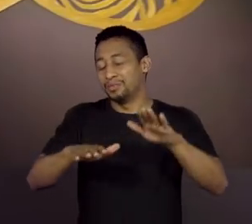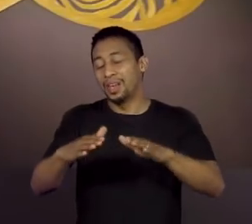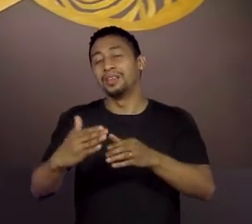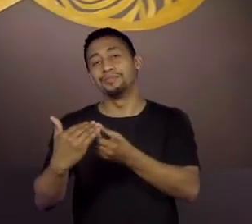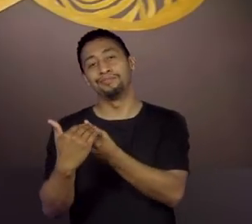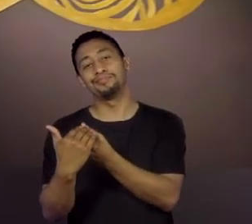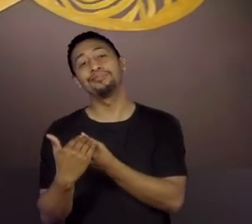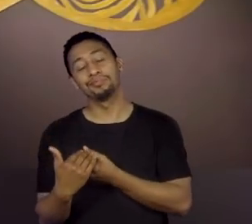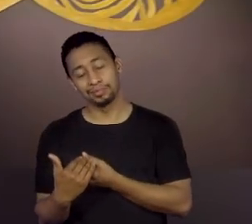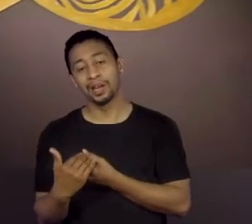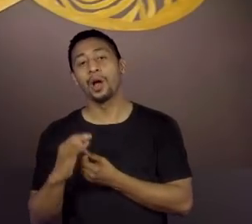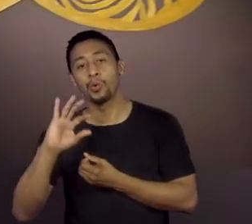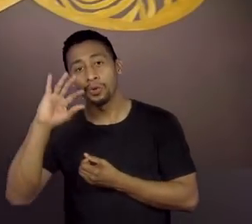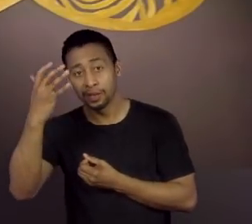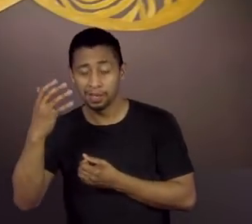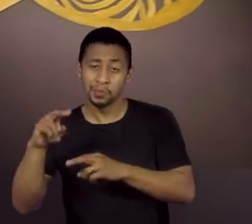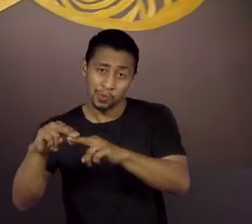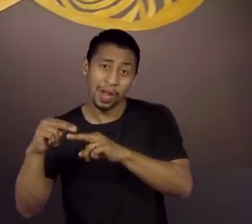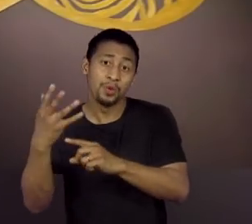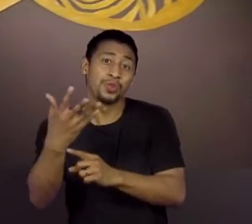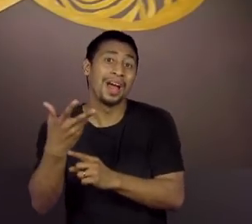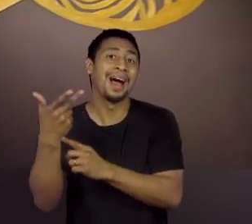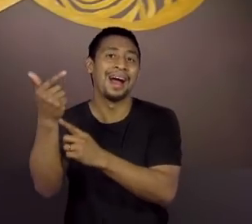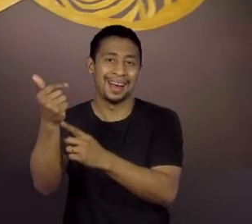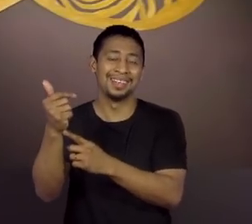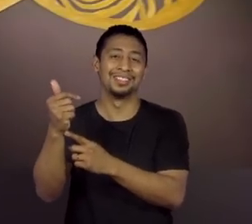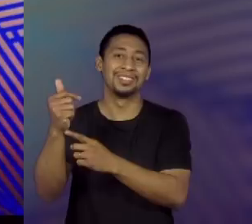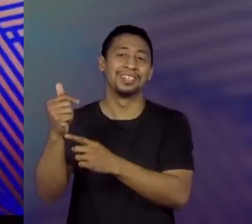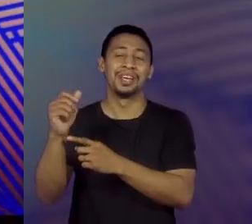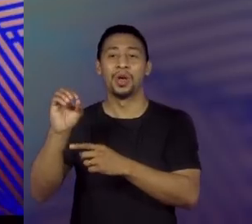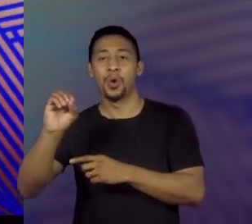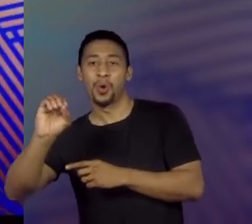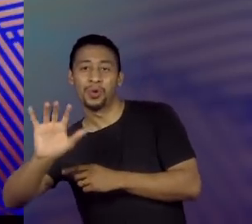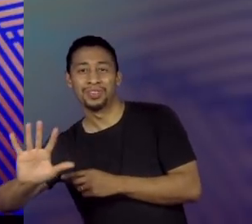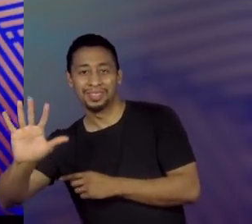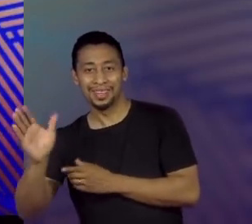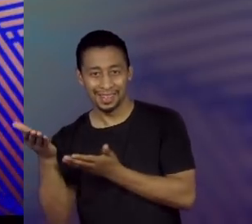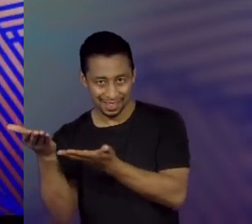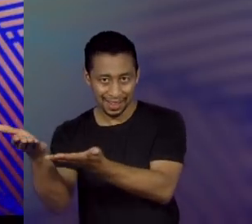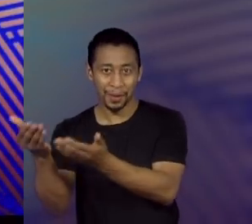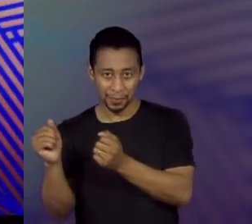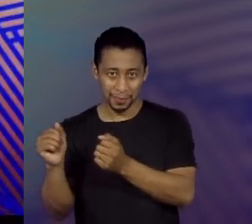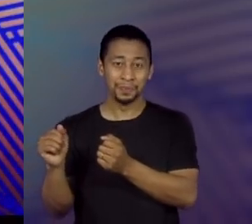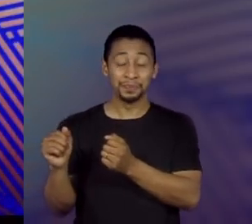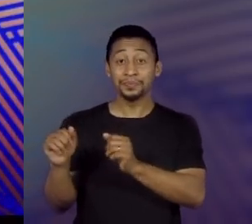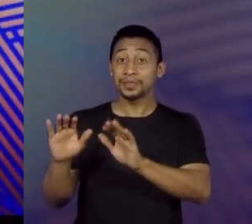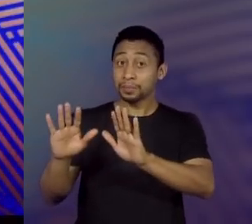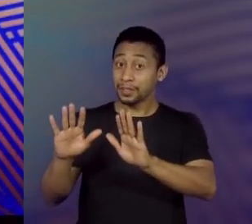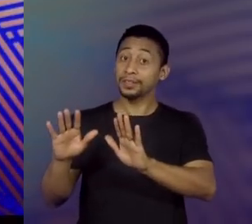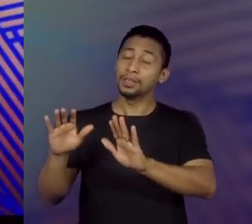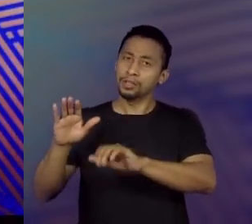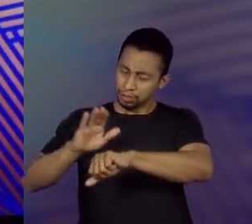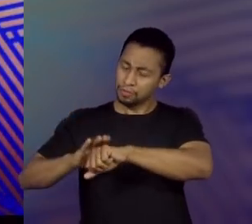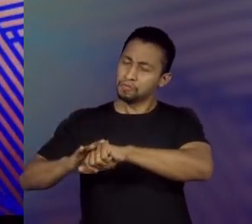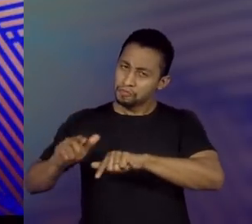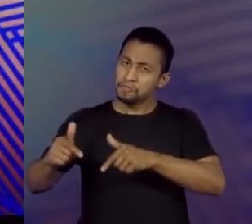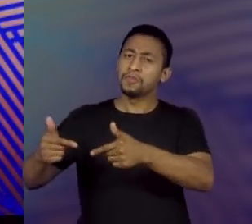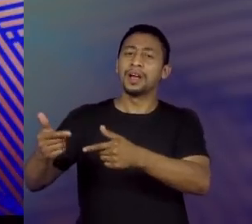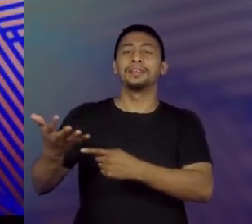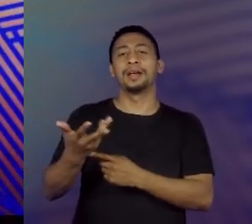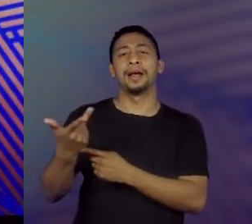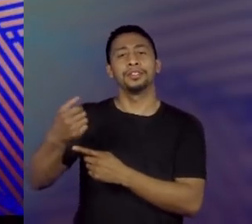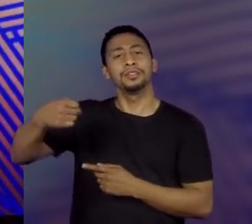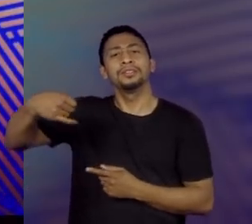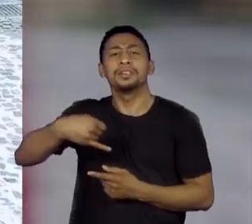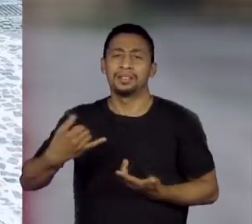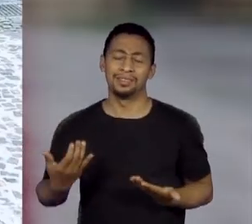arte ocidental, né? Então, afirmar que nós somos sim arte, né, que nós não somos arte